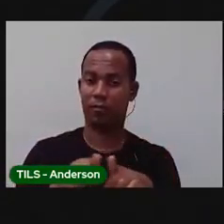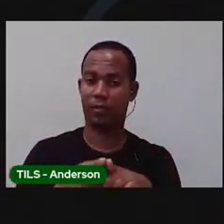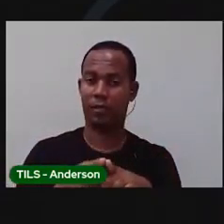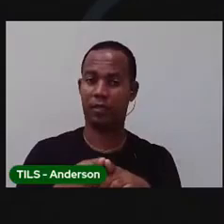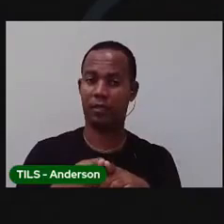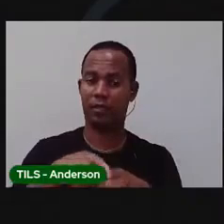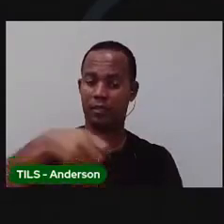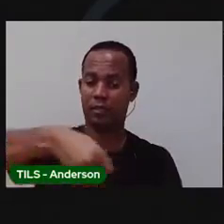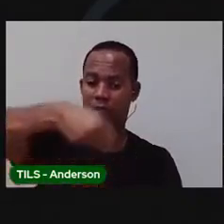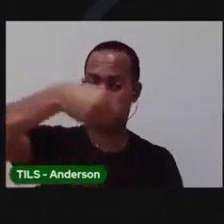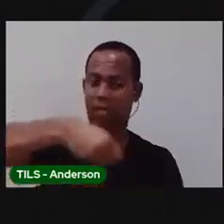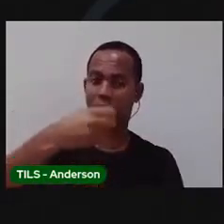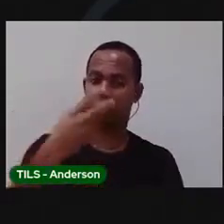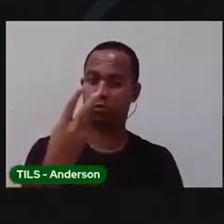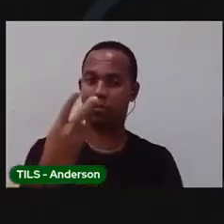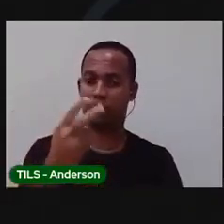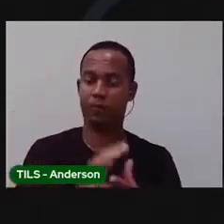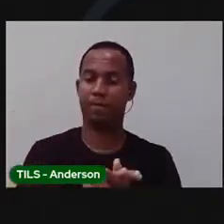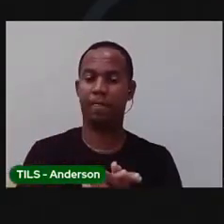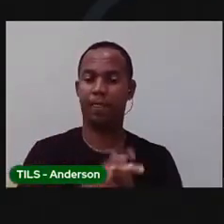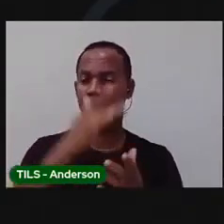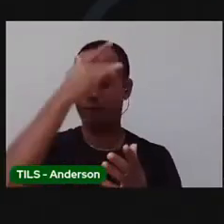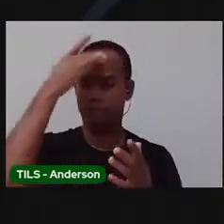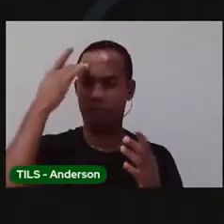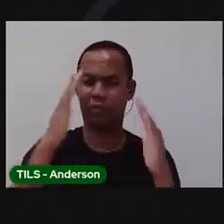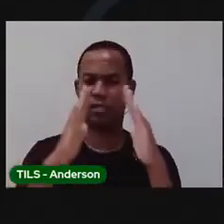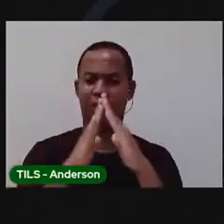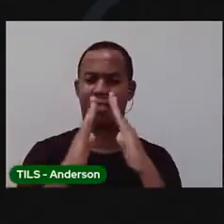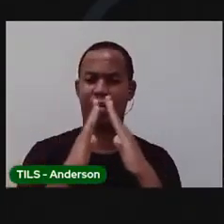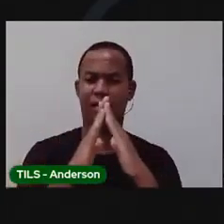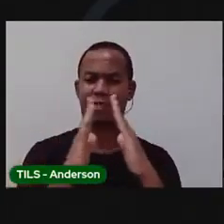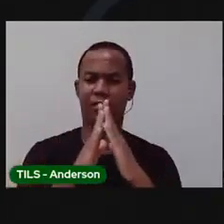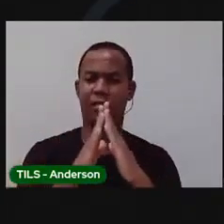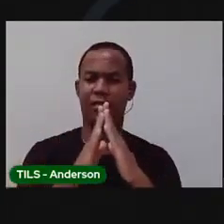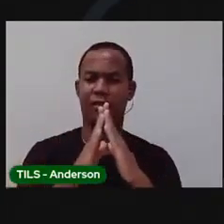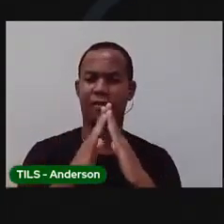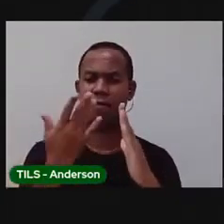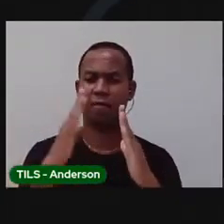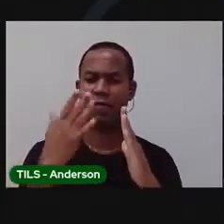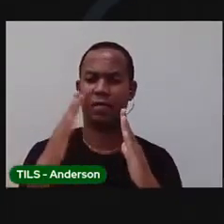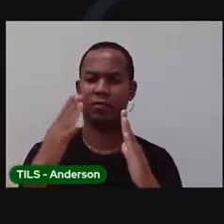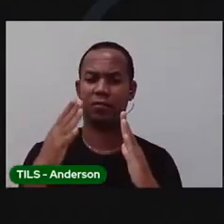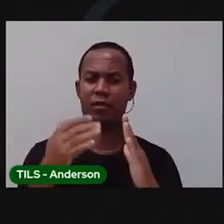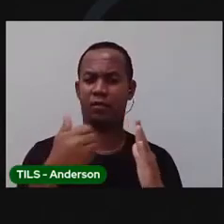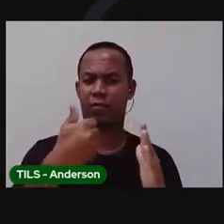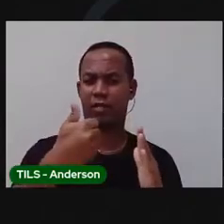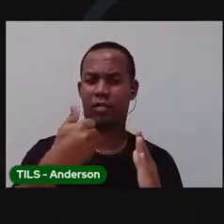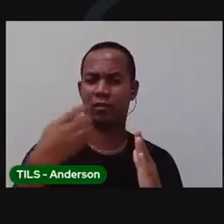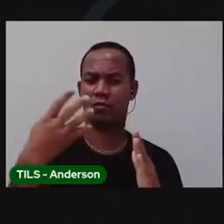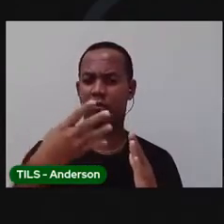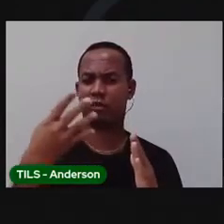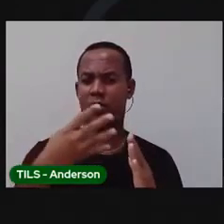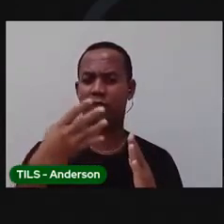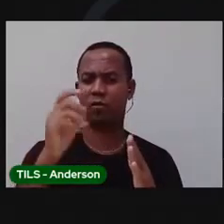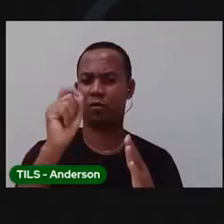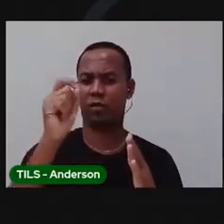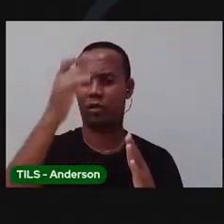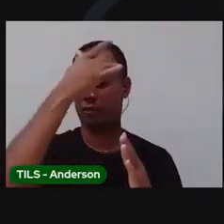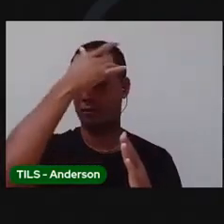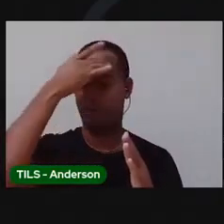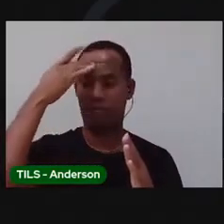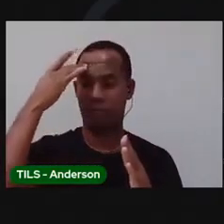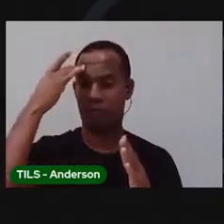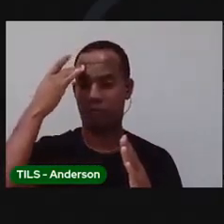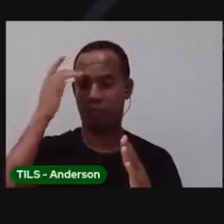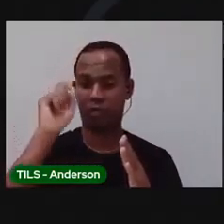estão mais tempo em casa, aumentou em 14% a coleta de material reciclável só aqui em